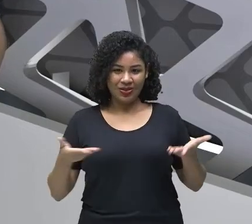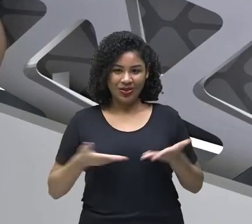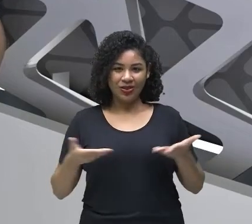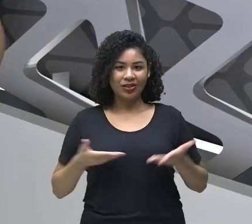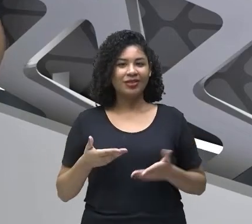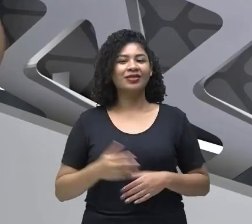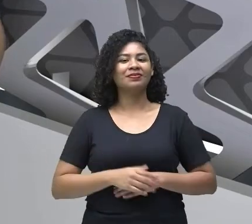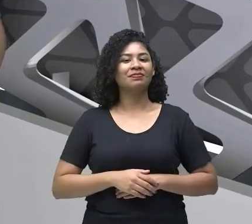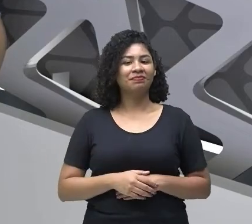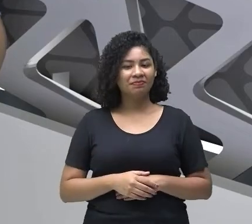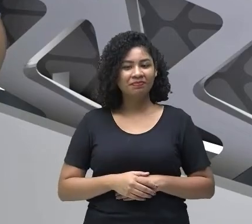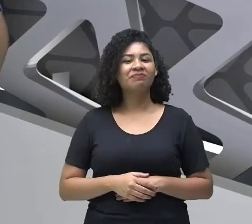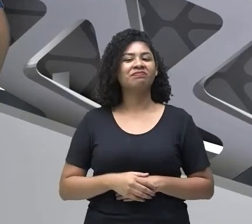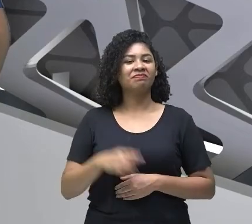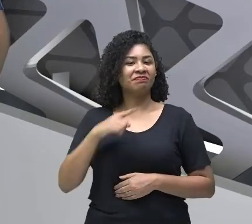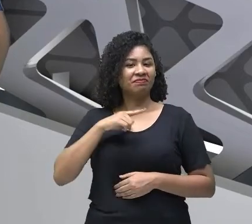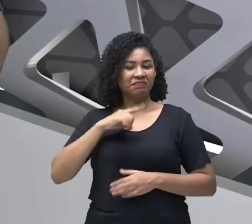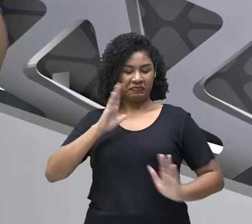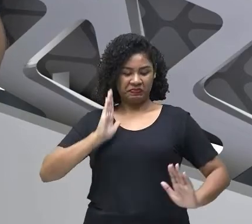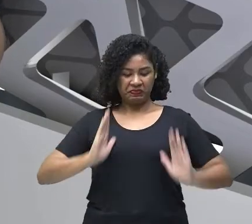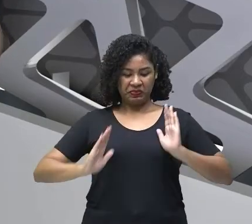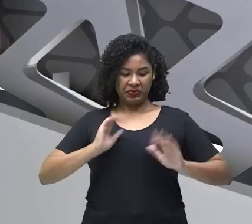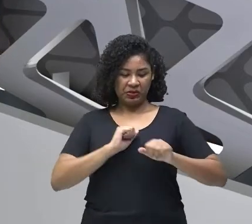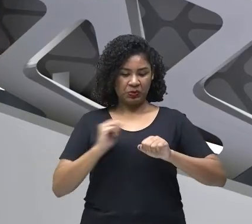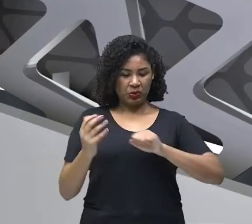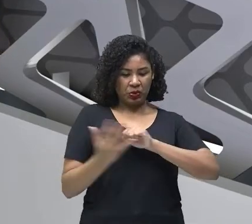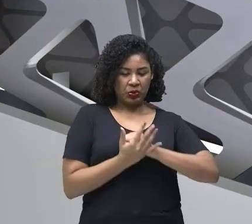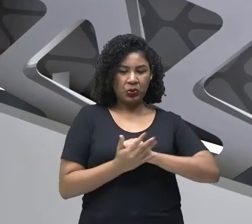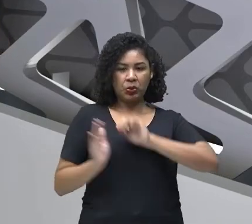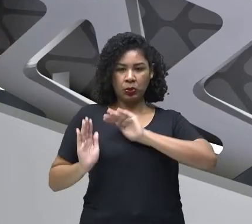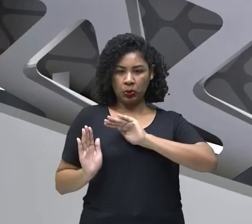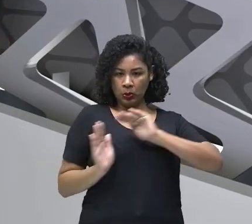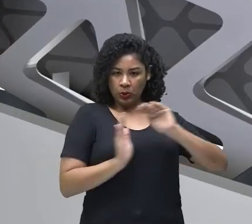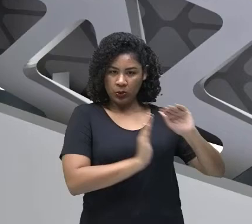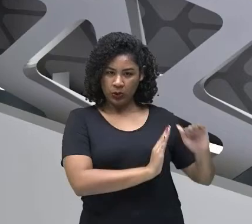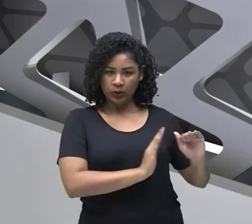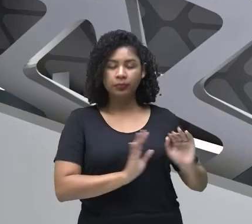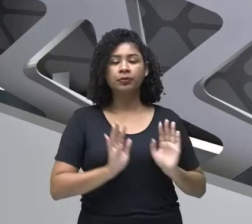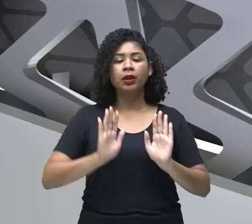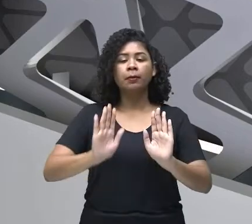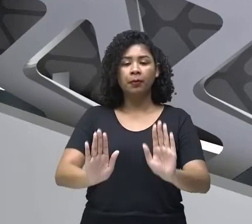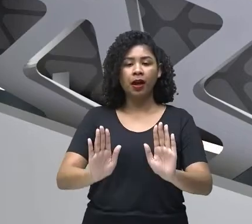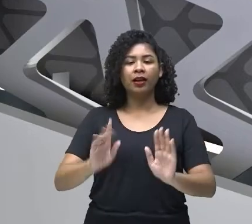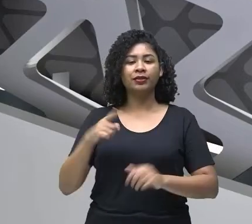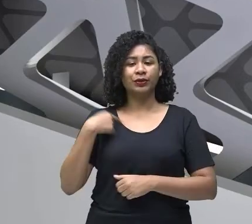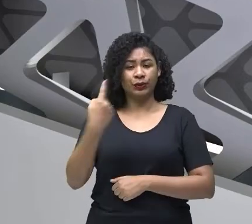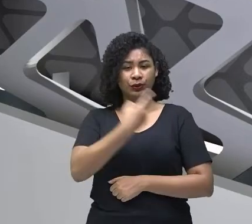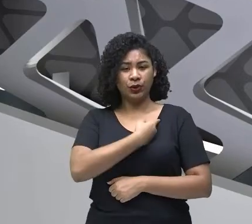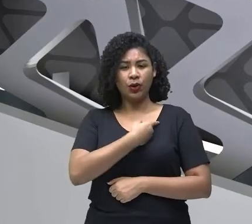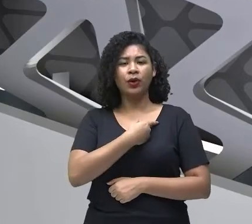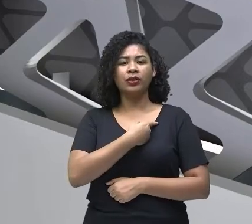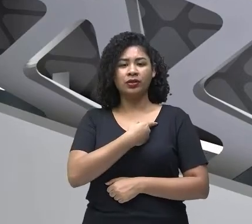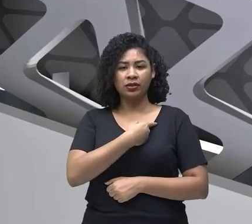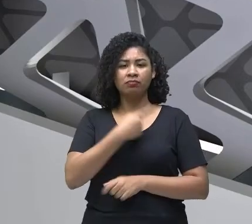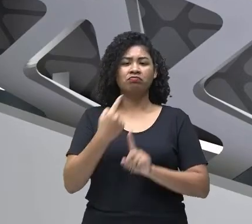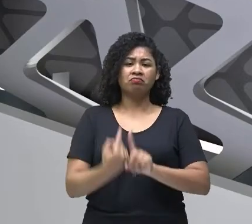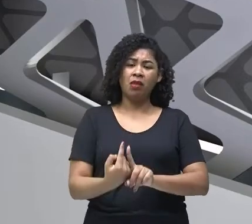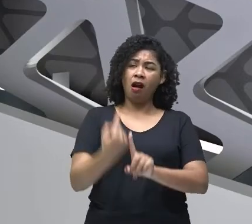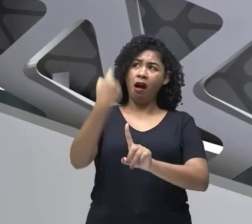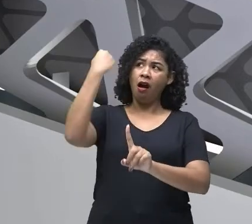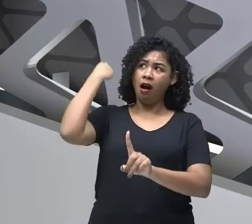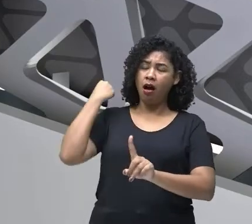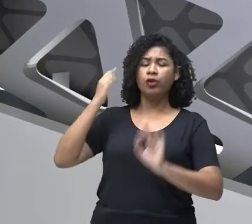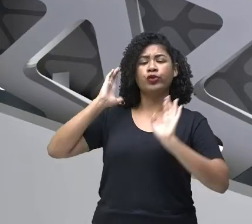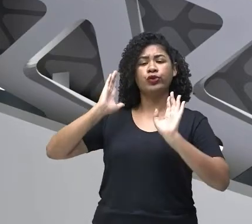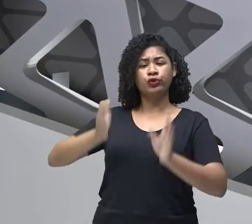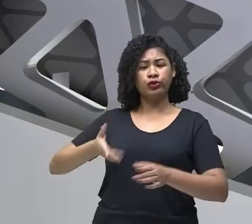por esse momento histórico de uma pandemia. Mas nós já tivemos na história da